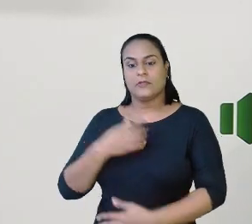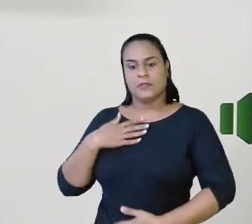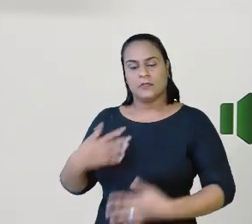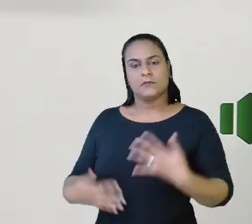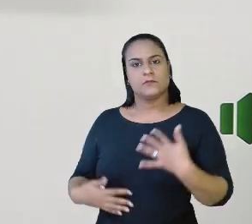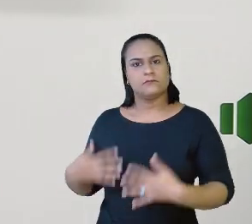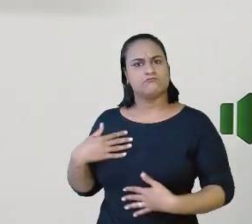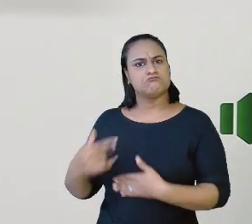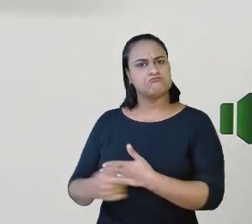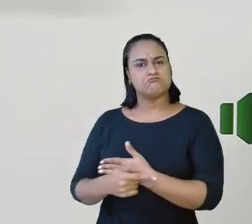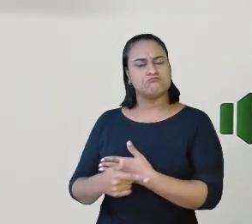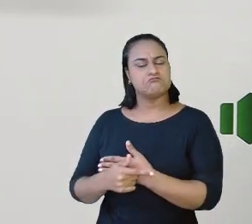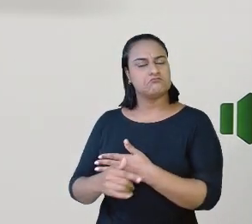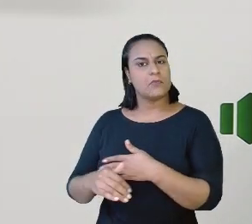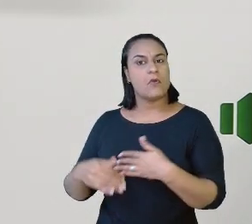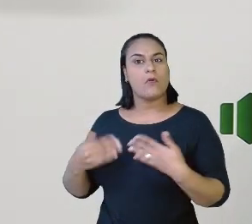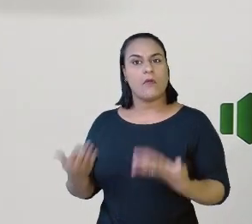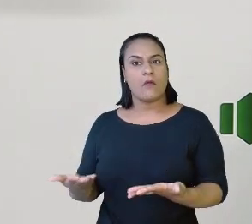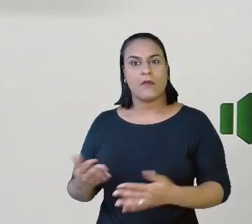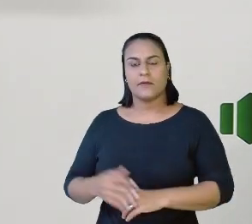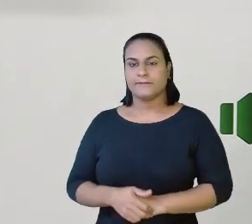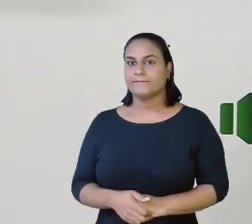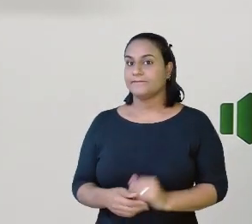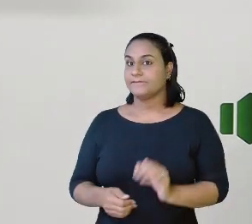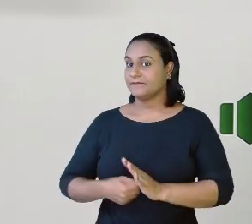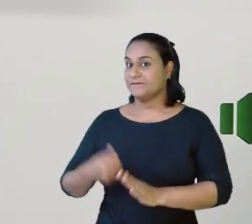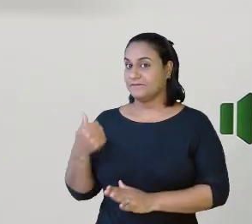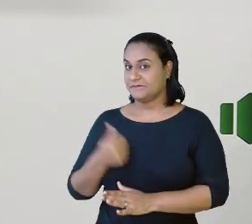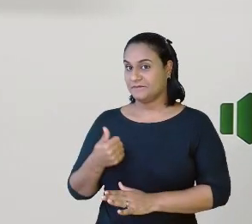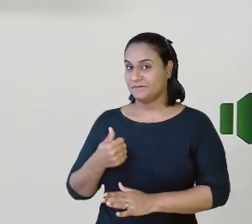que funções são essas? Primeiro,